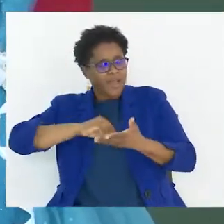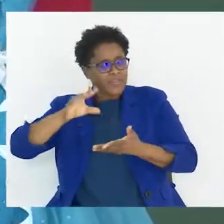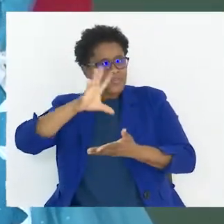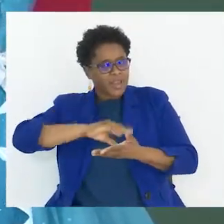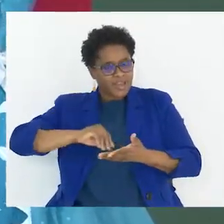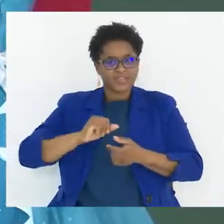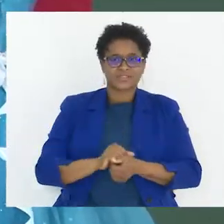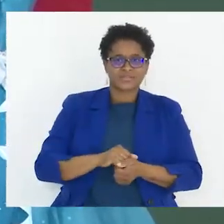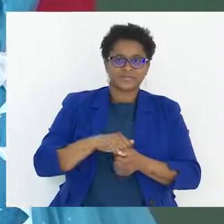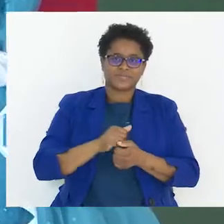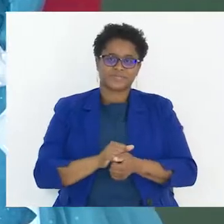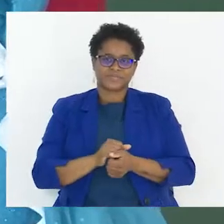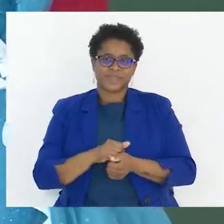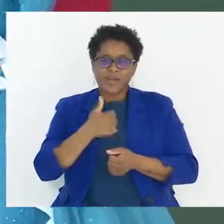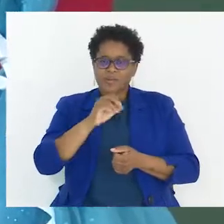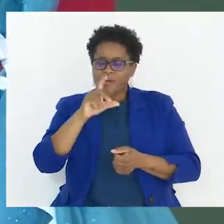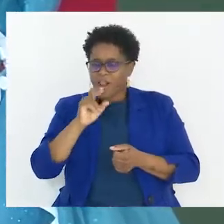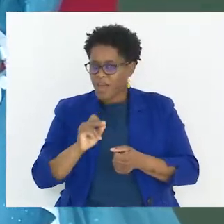vez mais. Palmas!